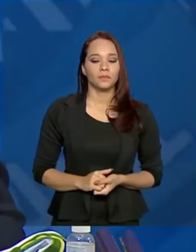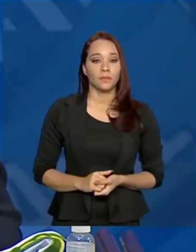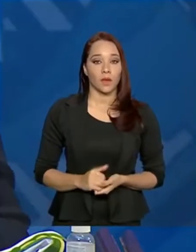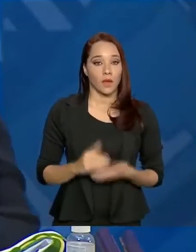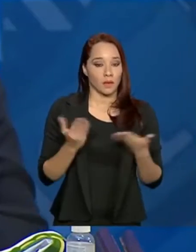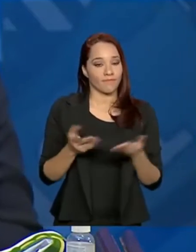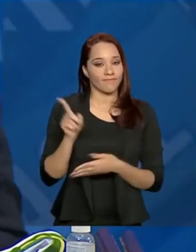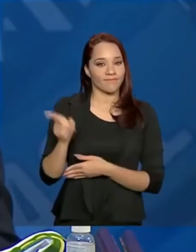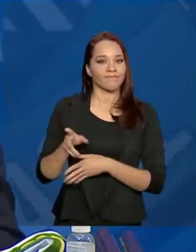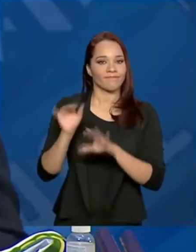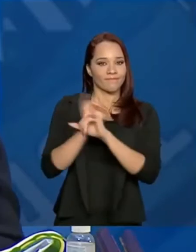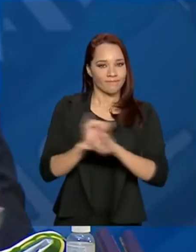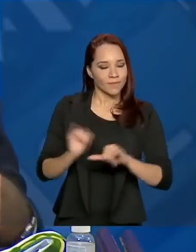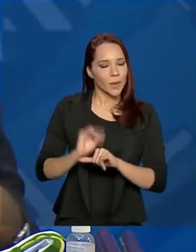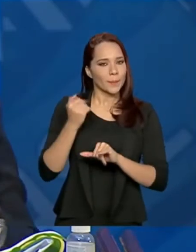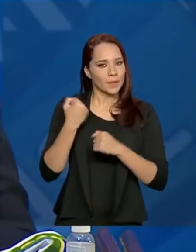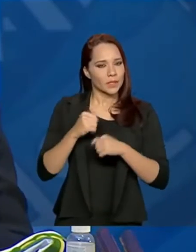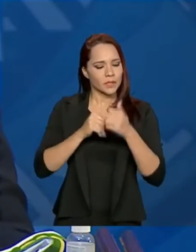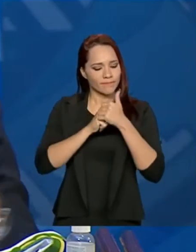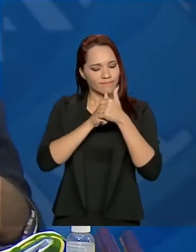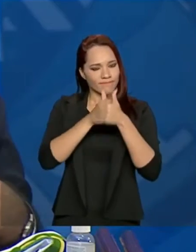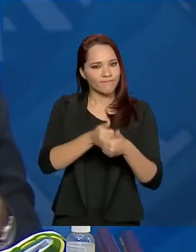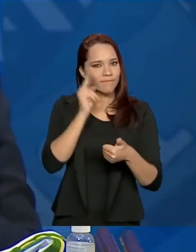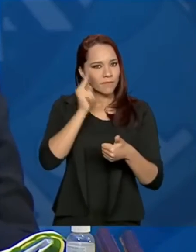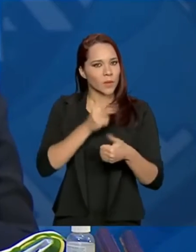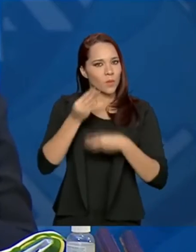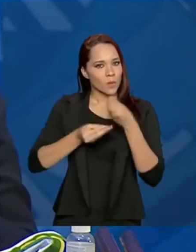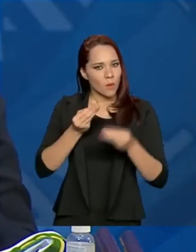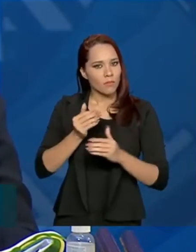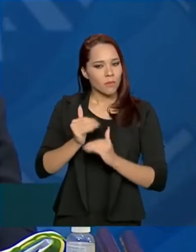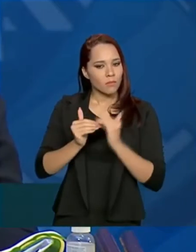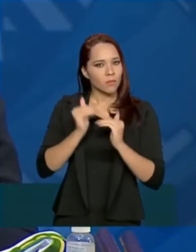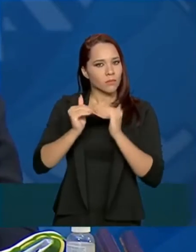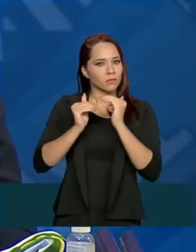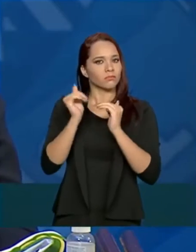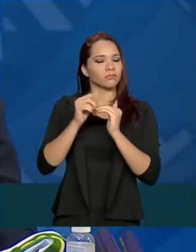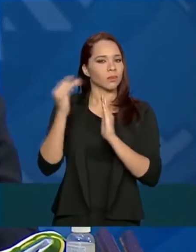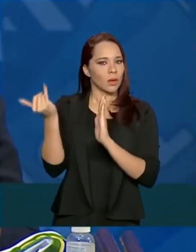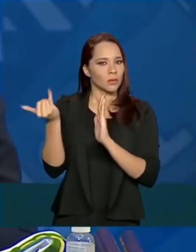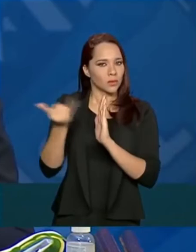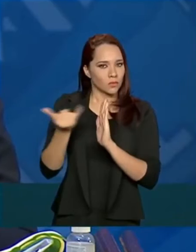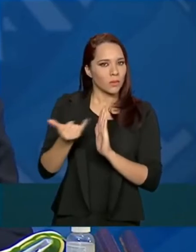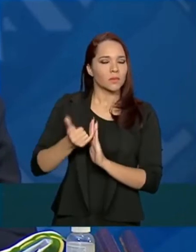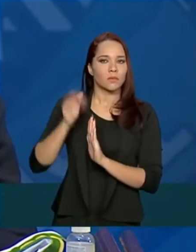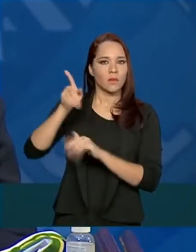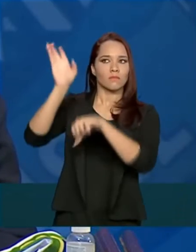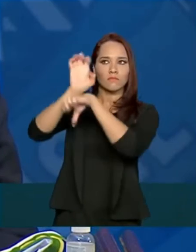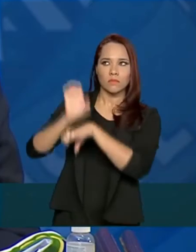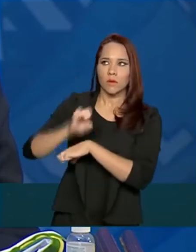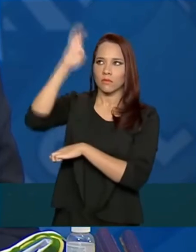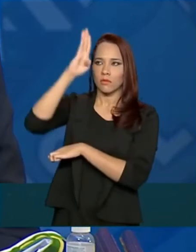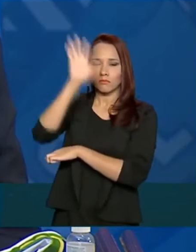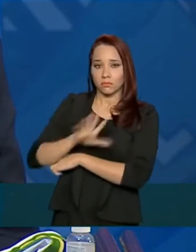esses dados, a gente precisa acompanhar a evolução dos dados nos estados, no país como um